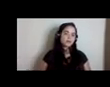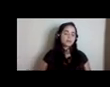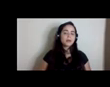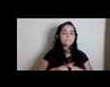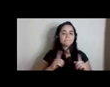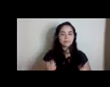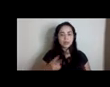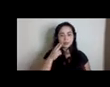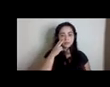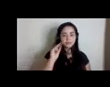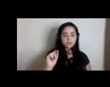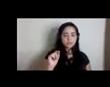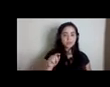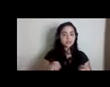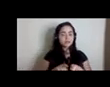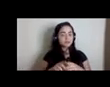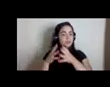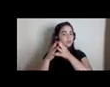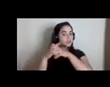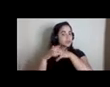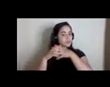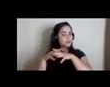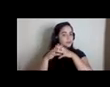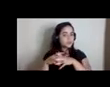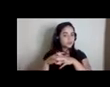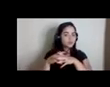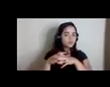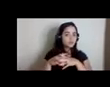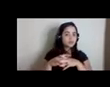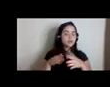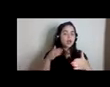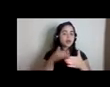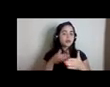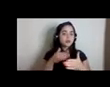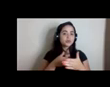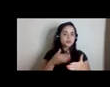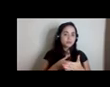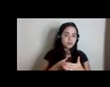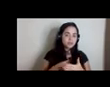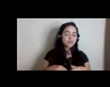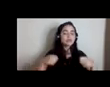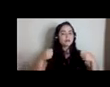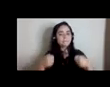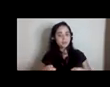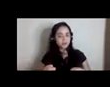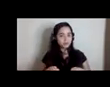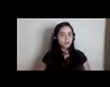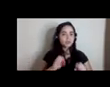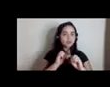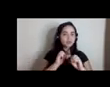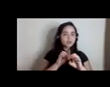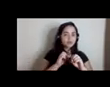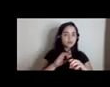Reconhecer também, refletir sobre os limites e as possibilidades de uma